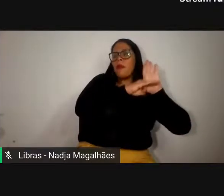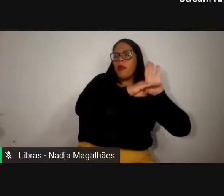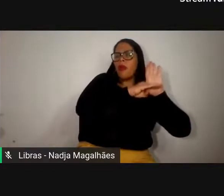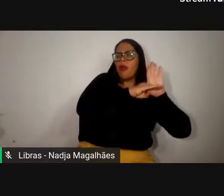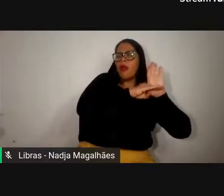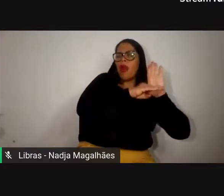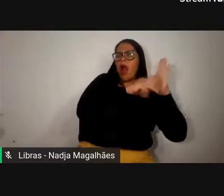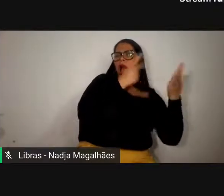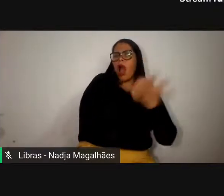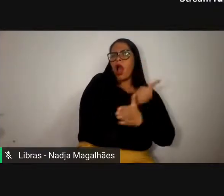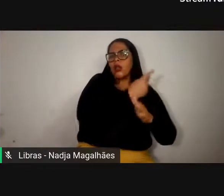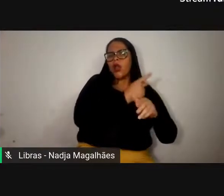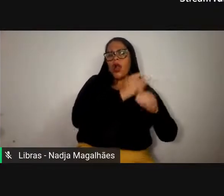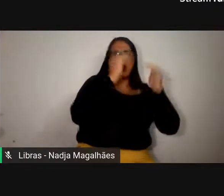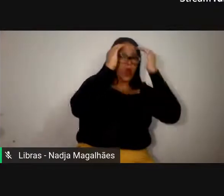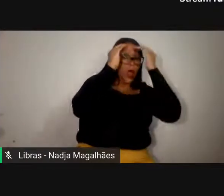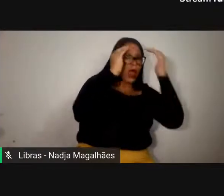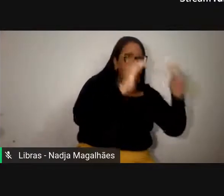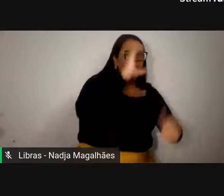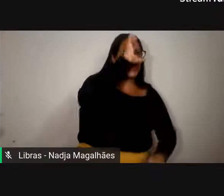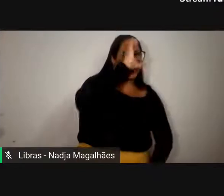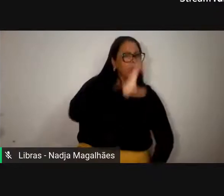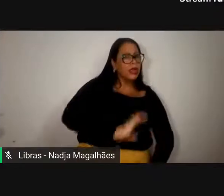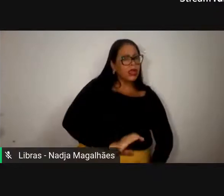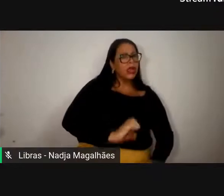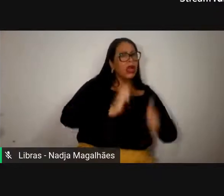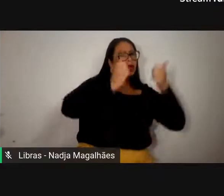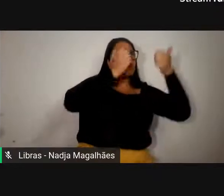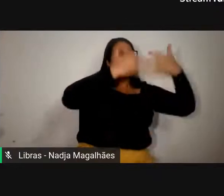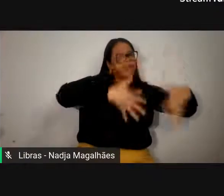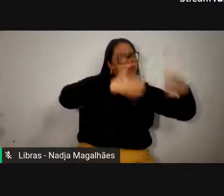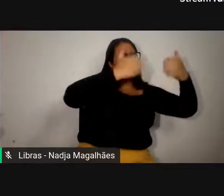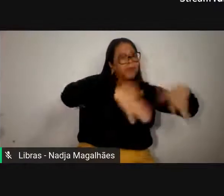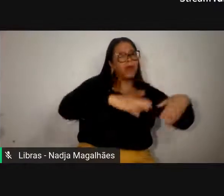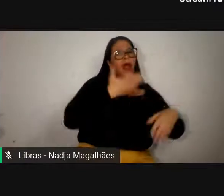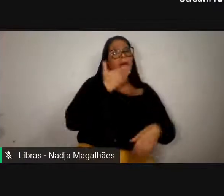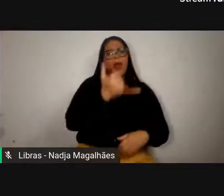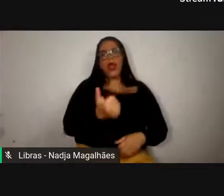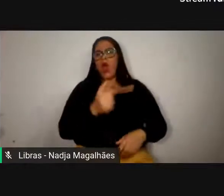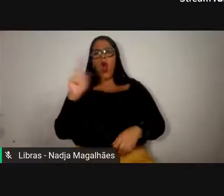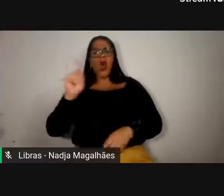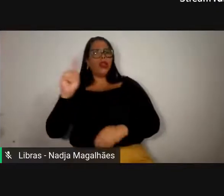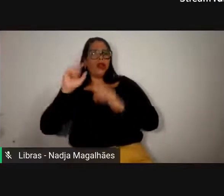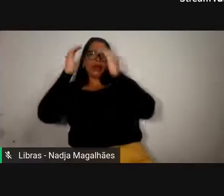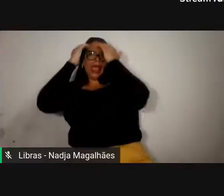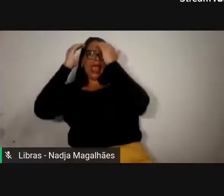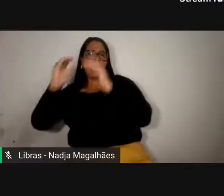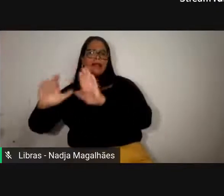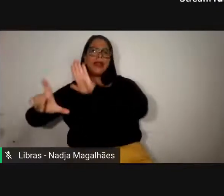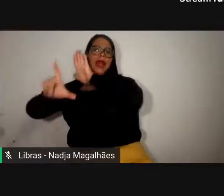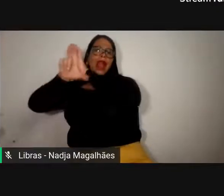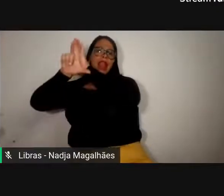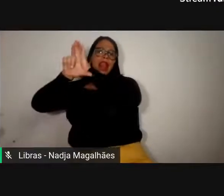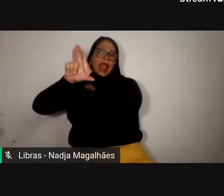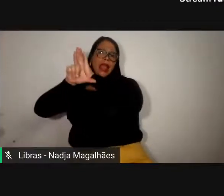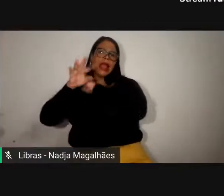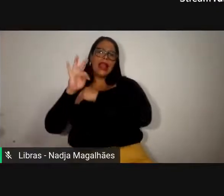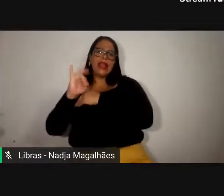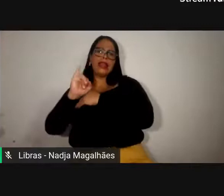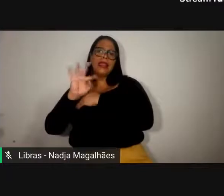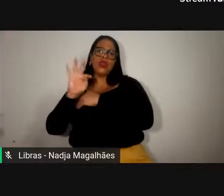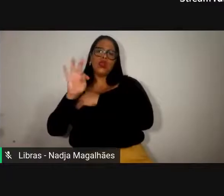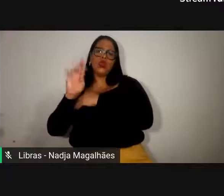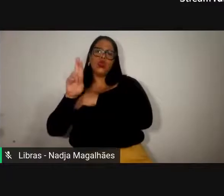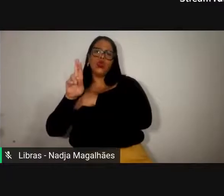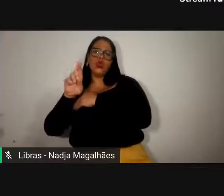que visa lá o cidadão, para o cidadão entender, e pessoas que acham que a liturgia do momento parlamentar, ela não pode